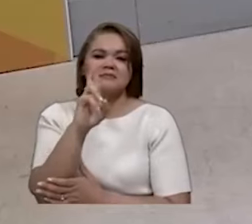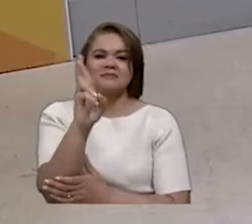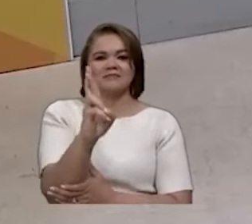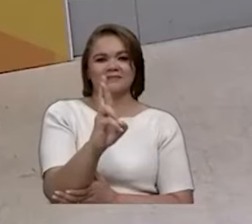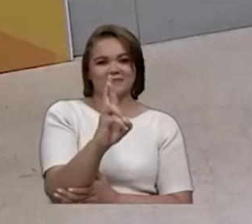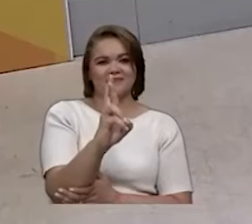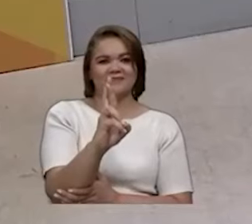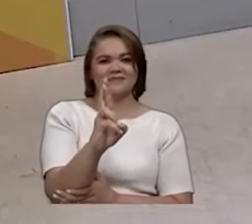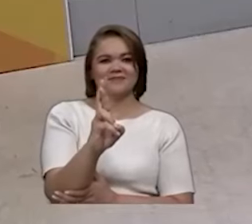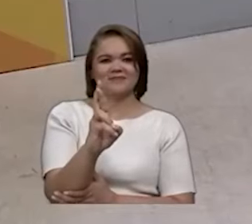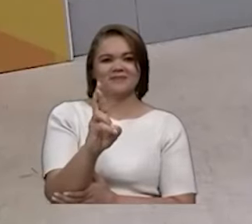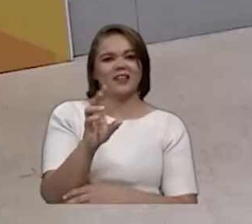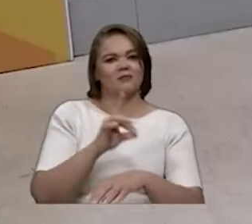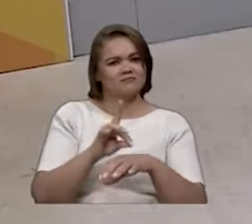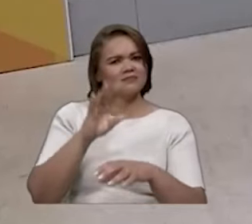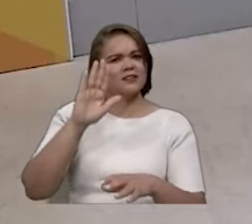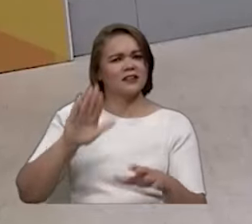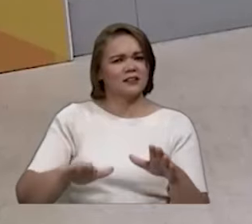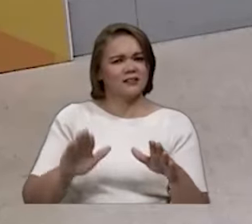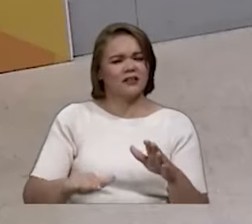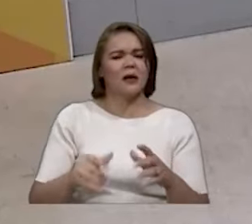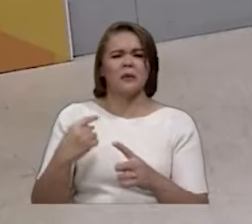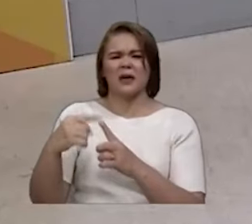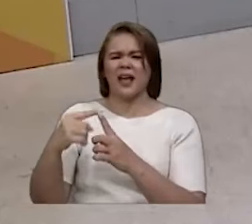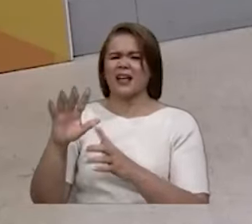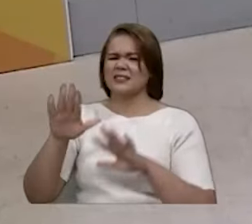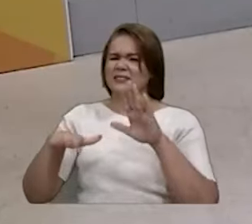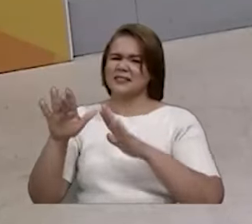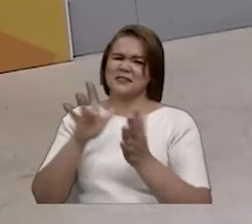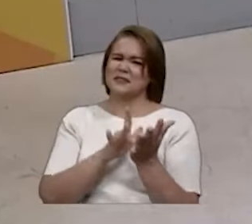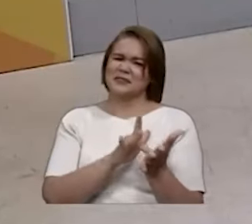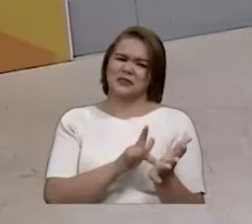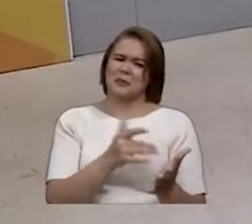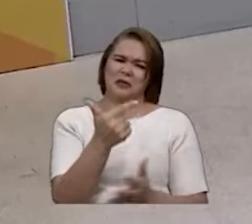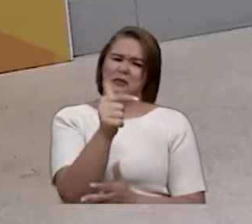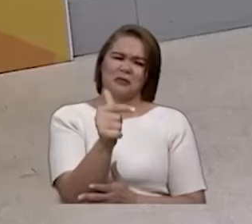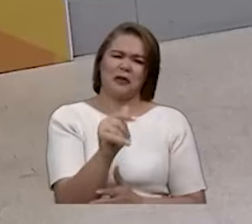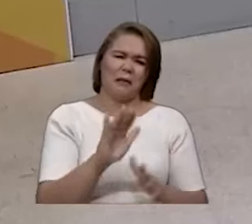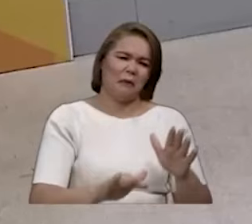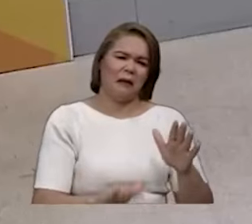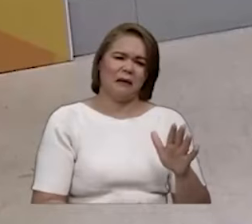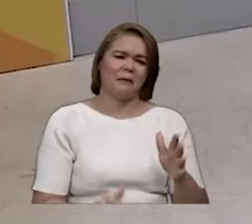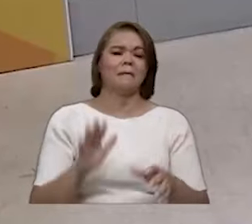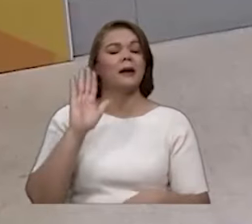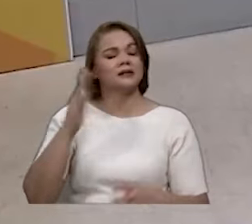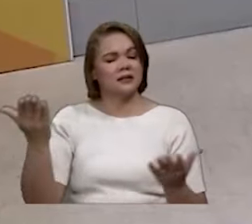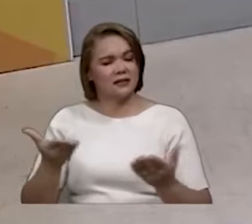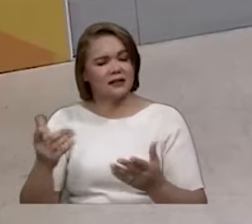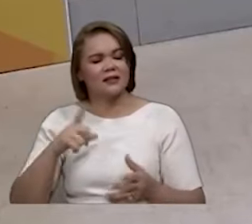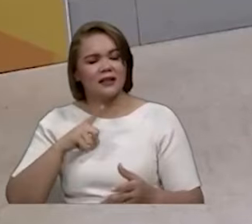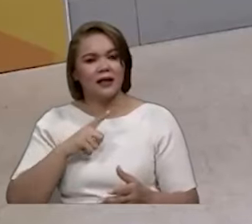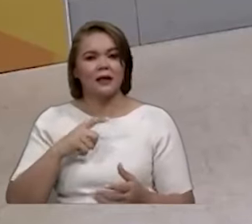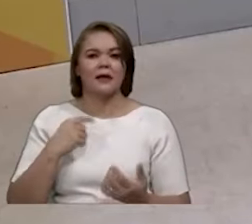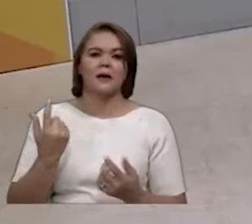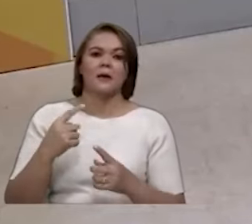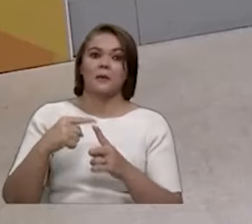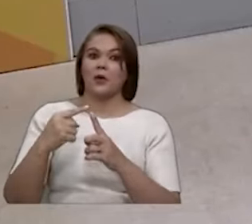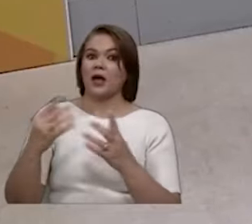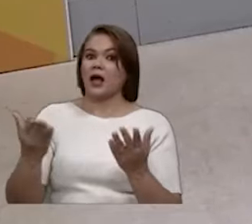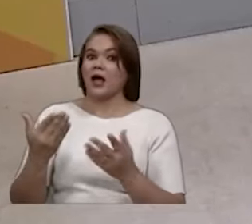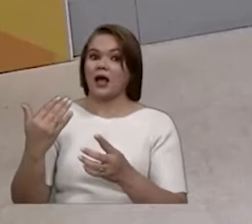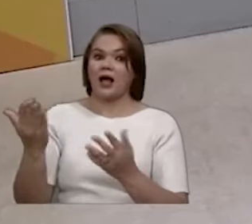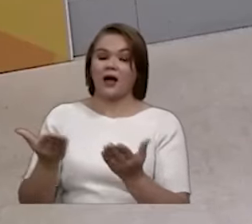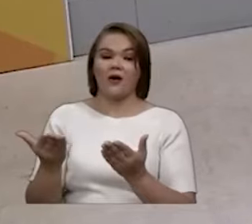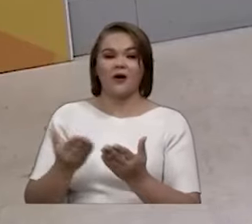verdade é aqui. Porque tem muita Black Fraud, viu, gente? Tudo pela metade do dobro. Pela metade